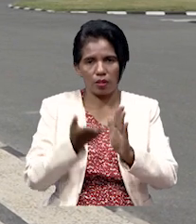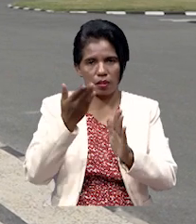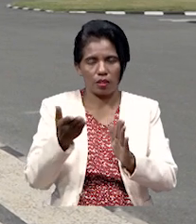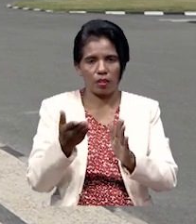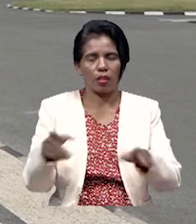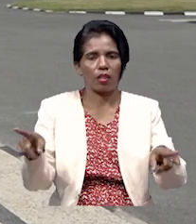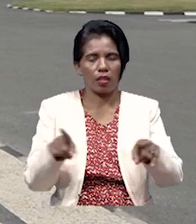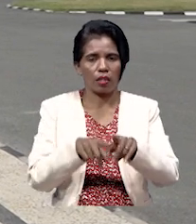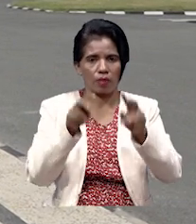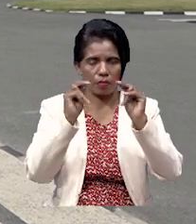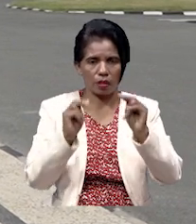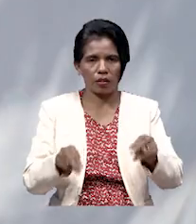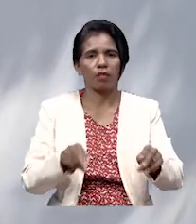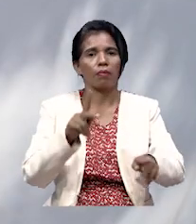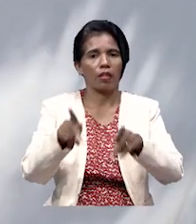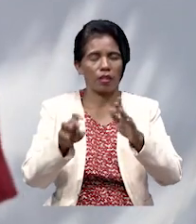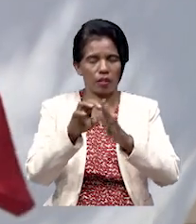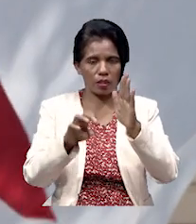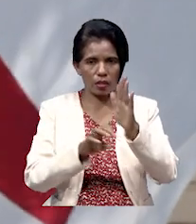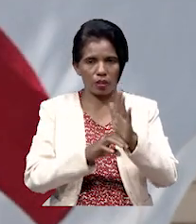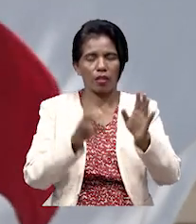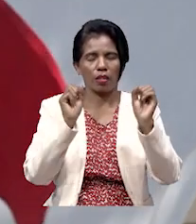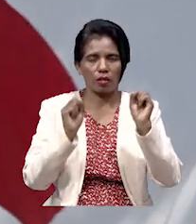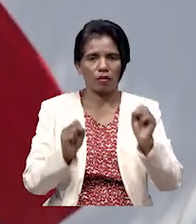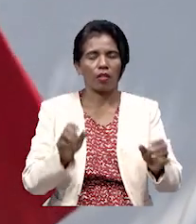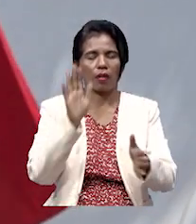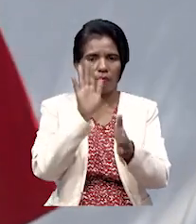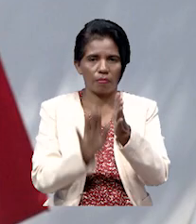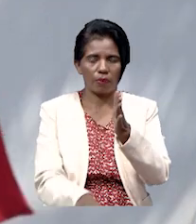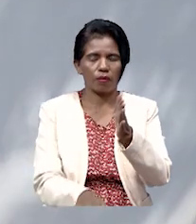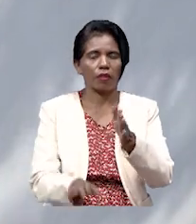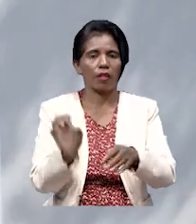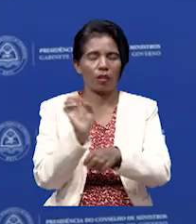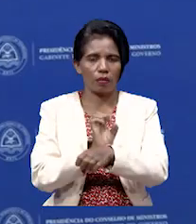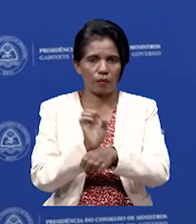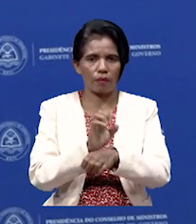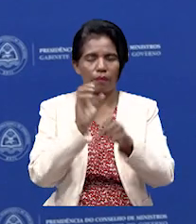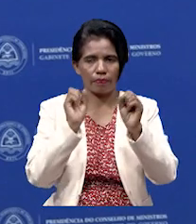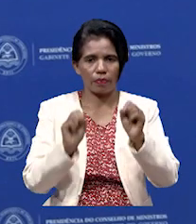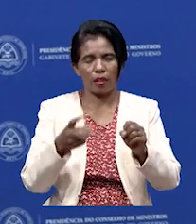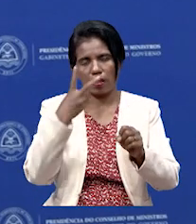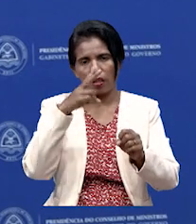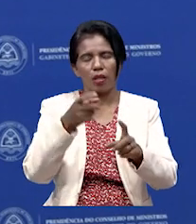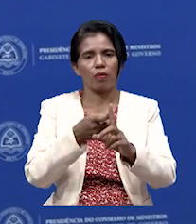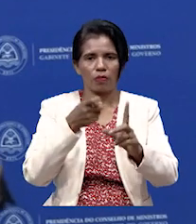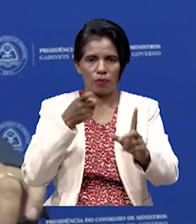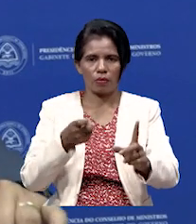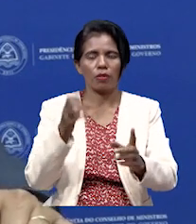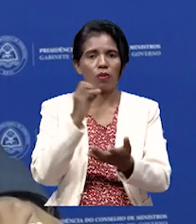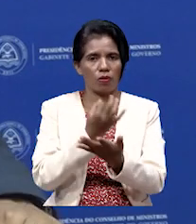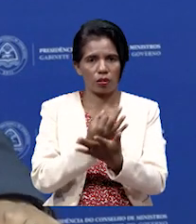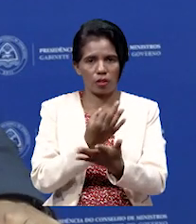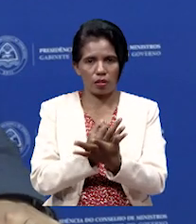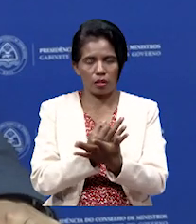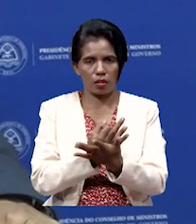sai necessário para o Estado, fote medidas a menos impacto econômico, rode antecipa lhe o se dotação orçamental,